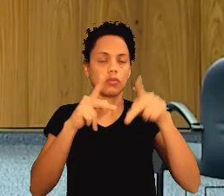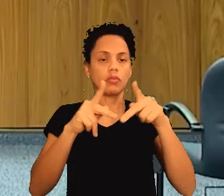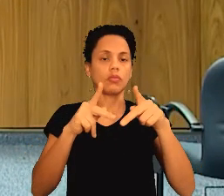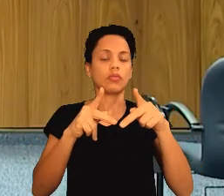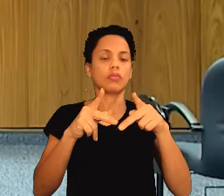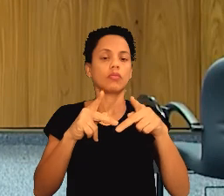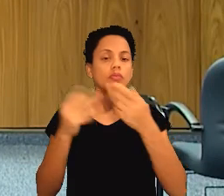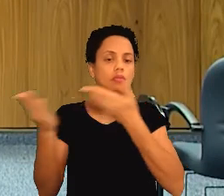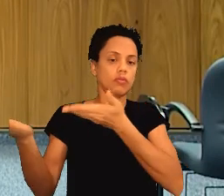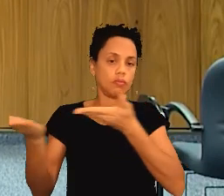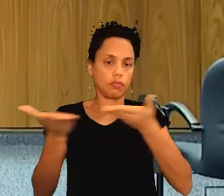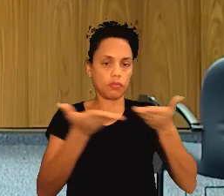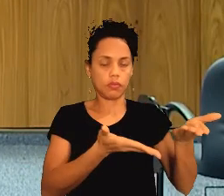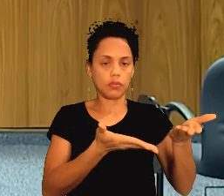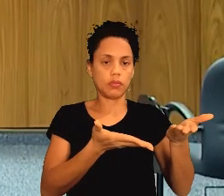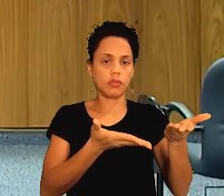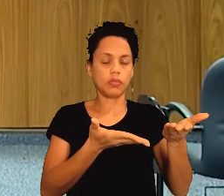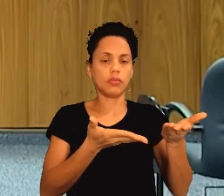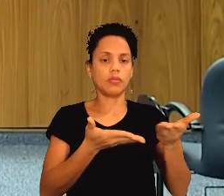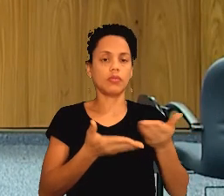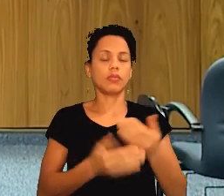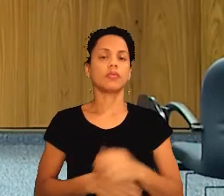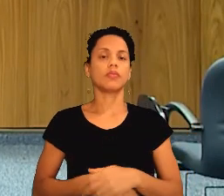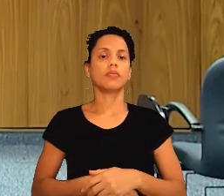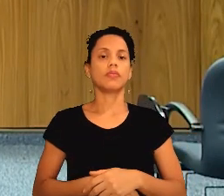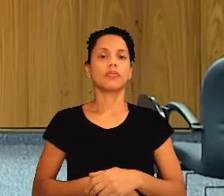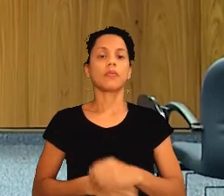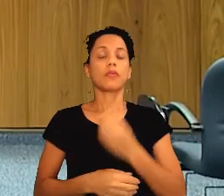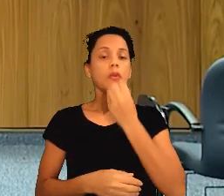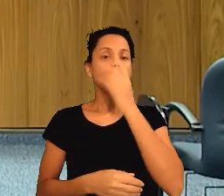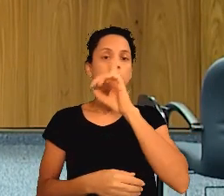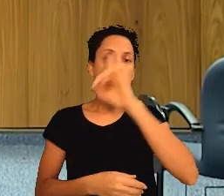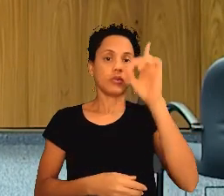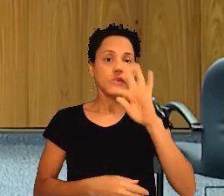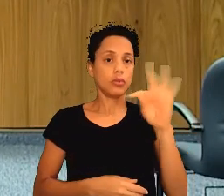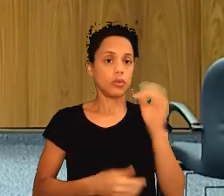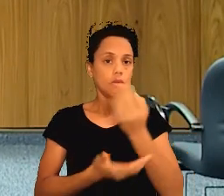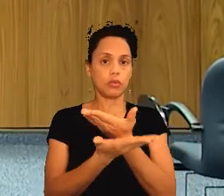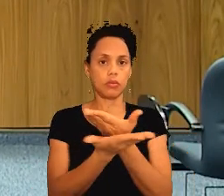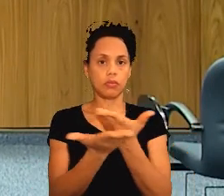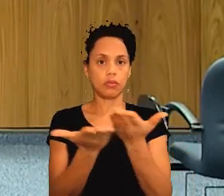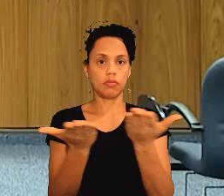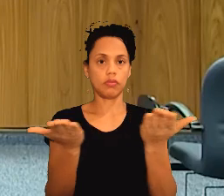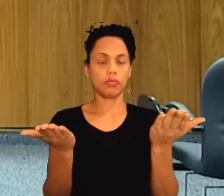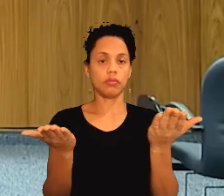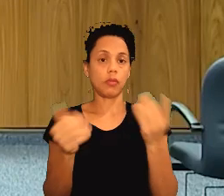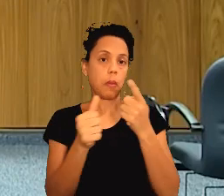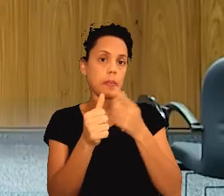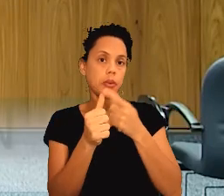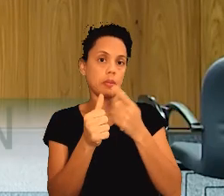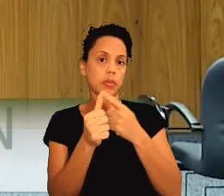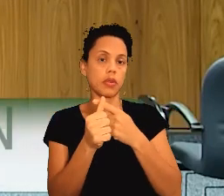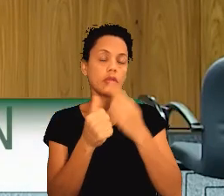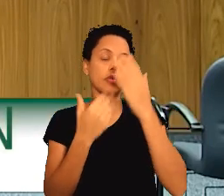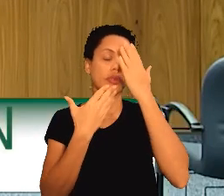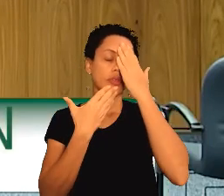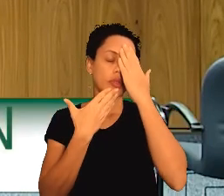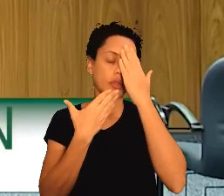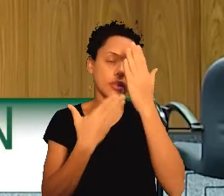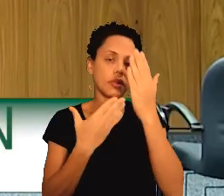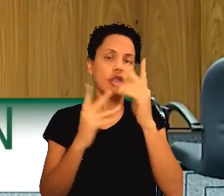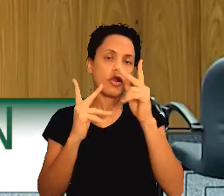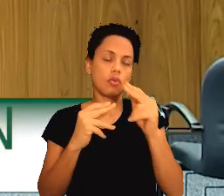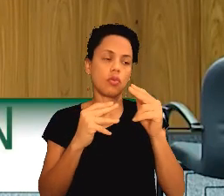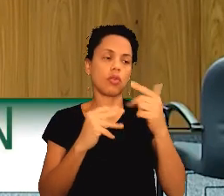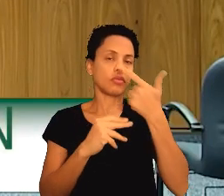falantes. Tem a palavra. Bom dia a todas e todos. Eu começo agradecendo, como